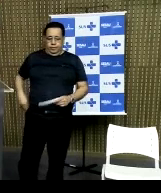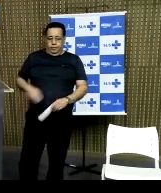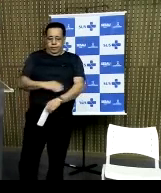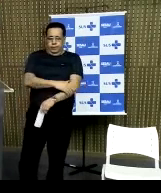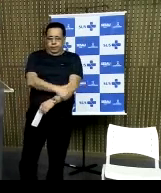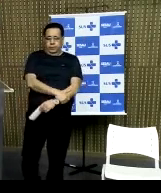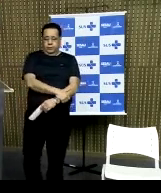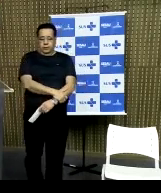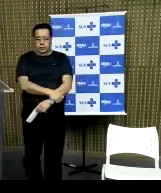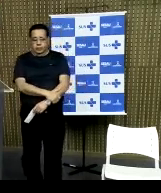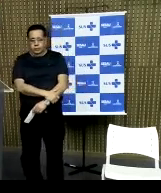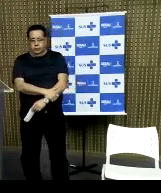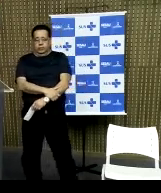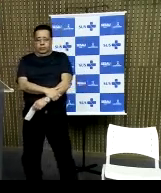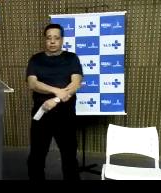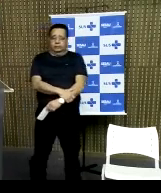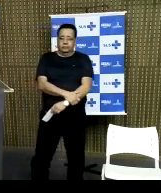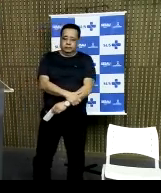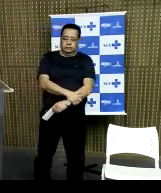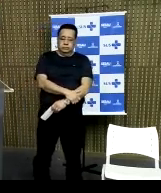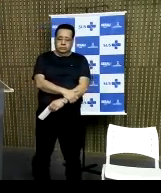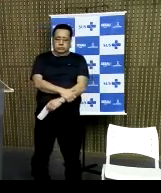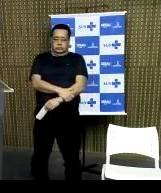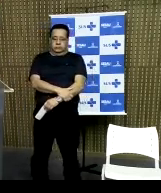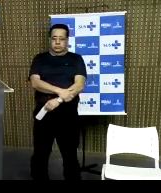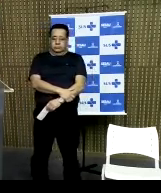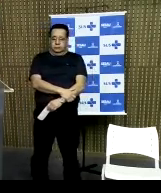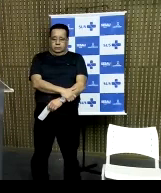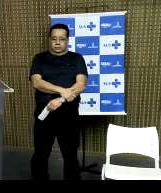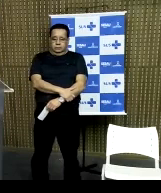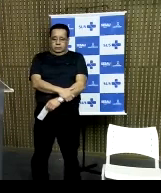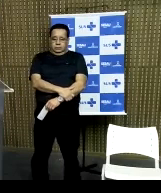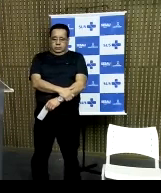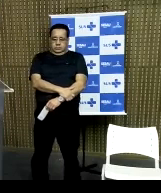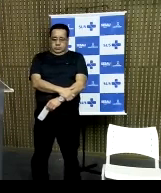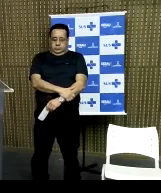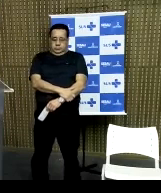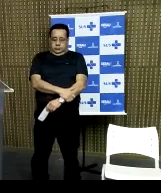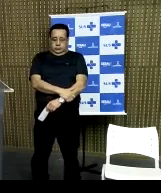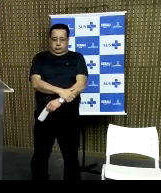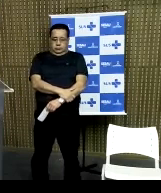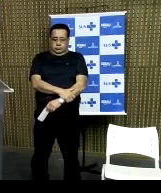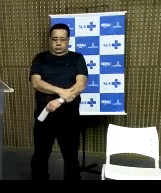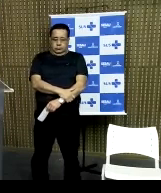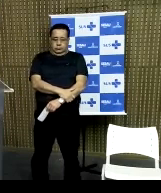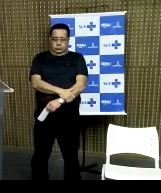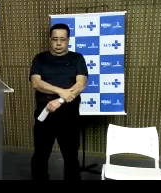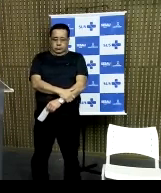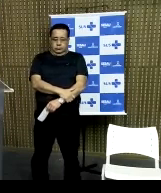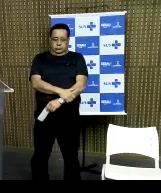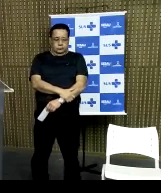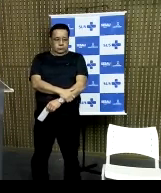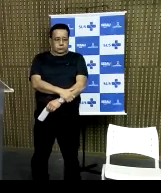Dentre os indicadores muito abaixo da média, nós escolhemos a proporção de diabetes com solicitação de hemoglobina